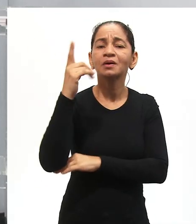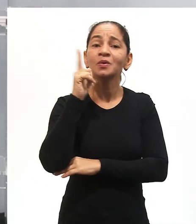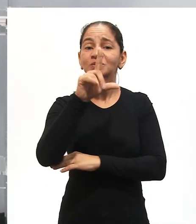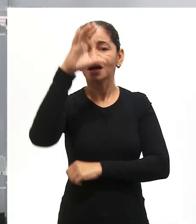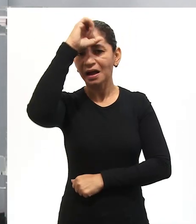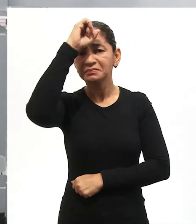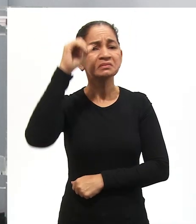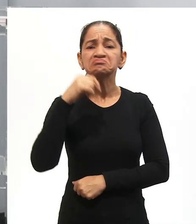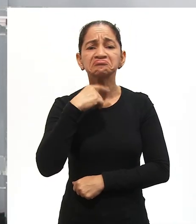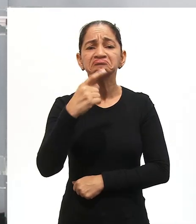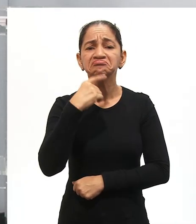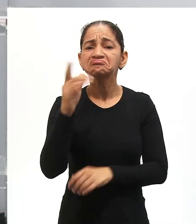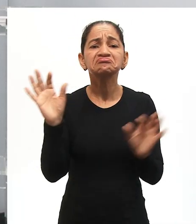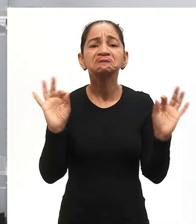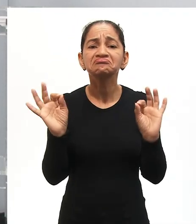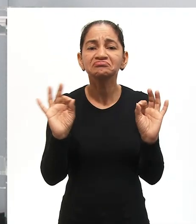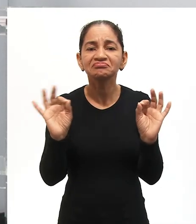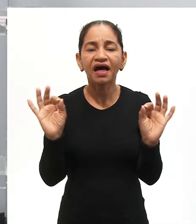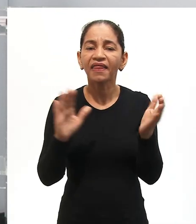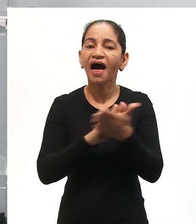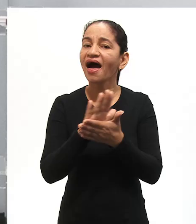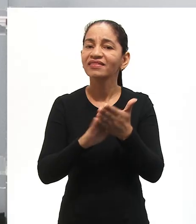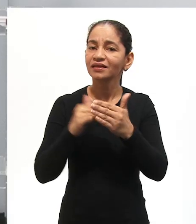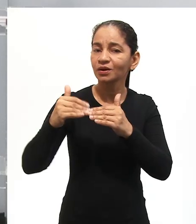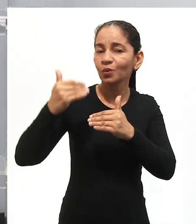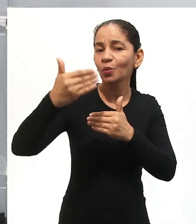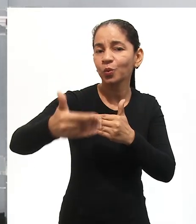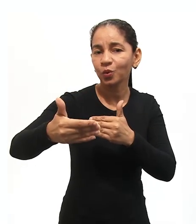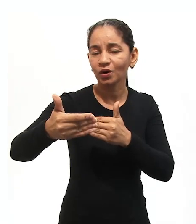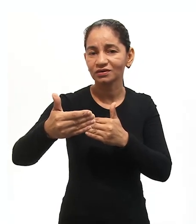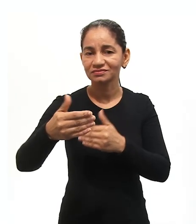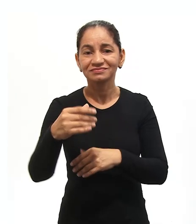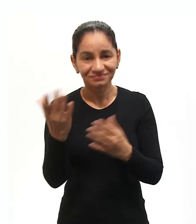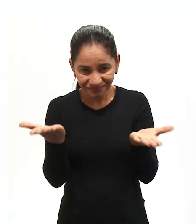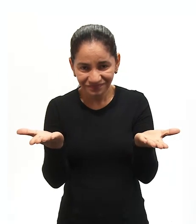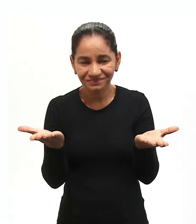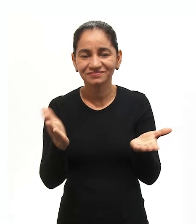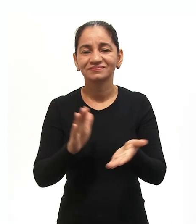não vai se intimidar em avançar para um próximo momento, tá bom?